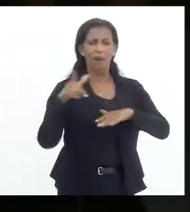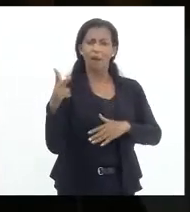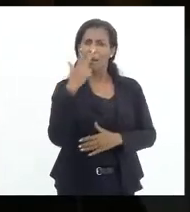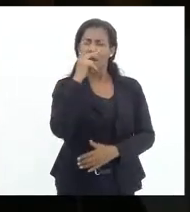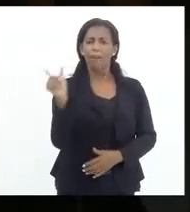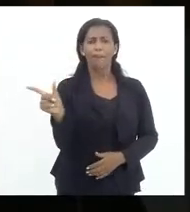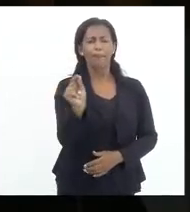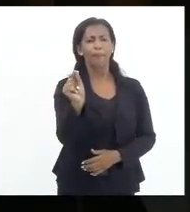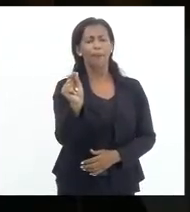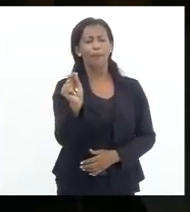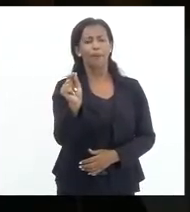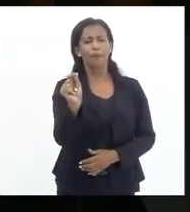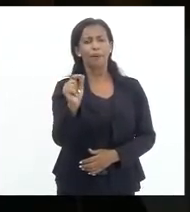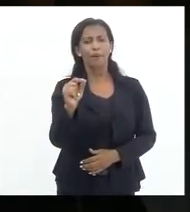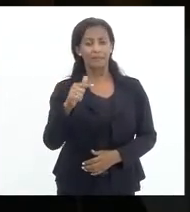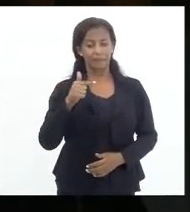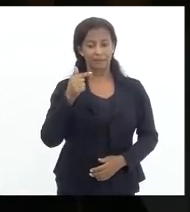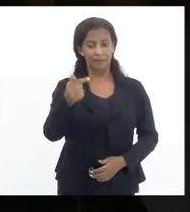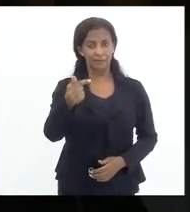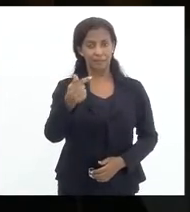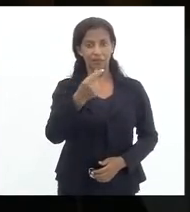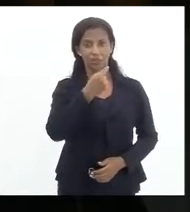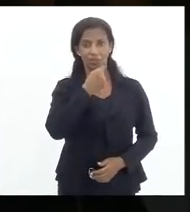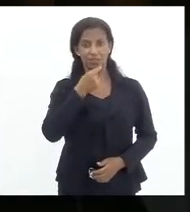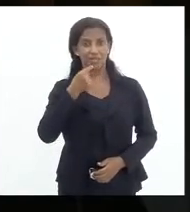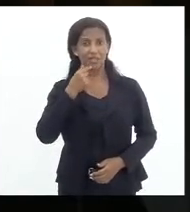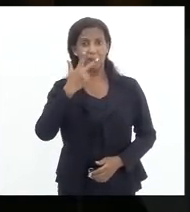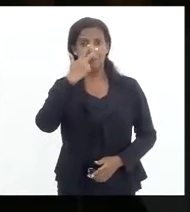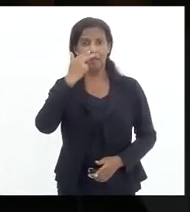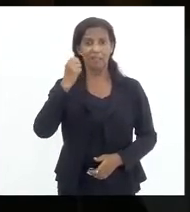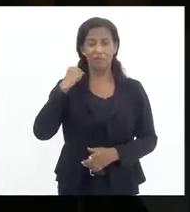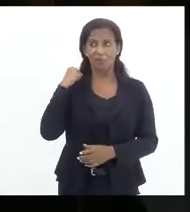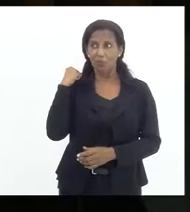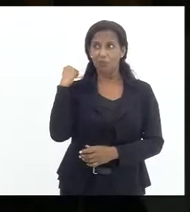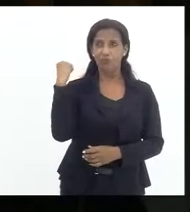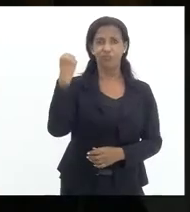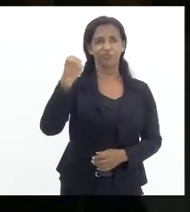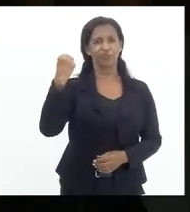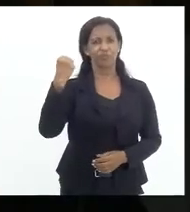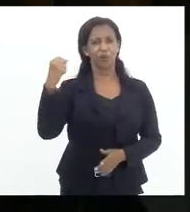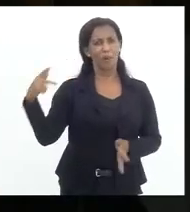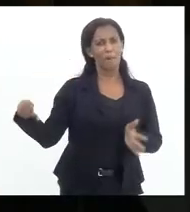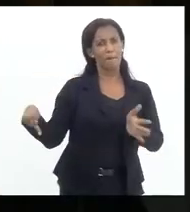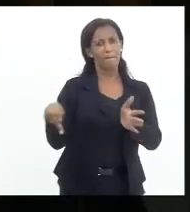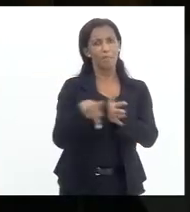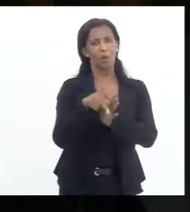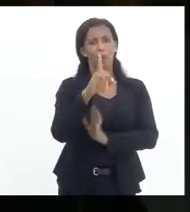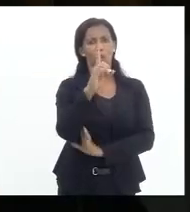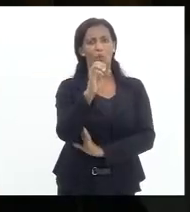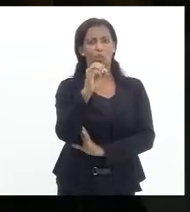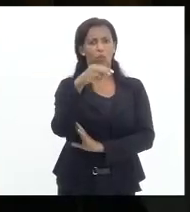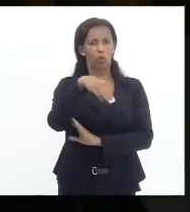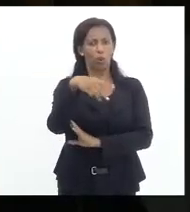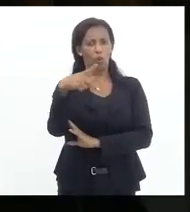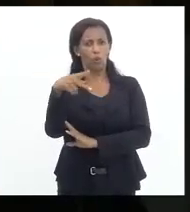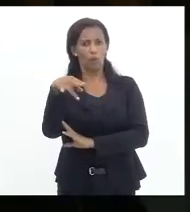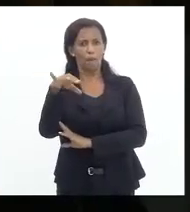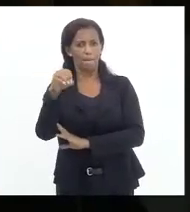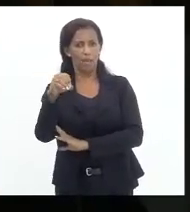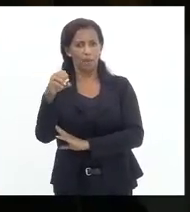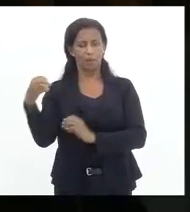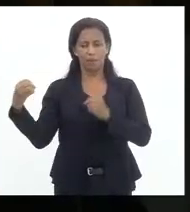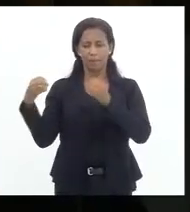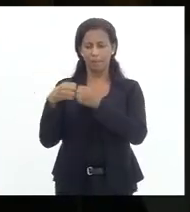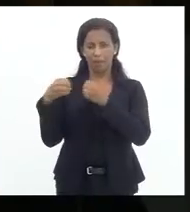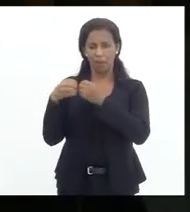o Sete de Setembro foi um ato heróico e exclusivo de Dom Pedro às margens